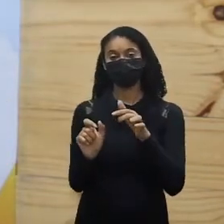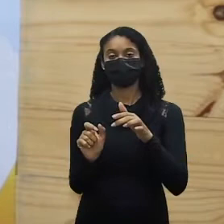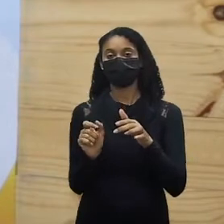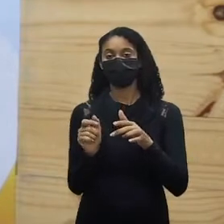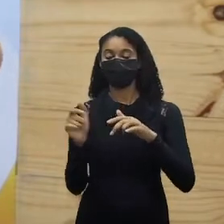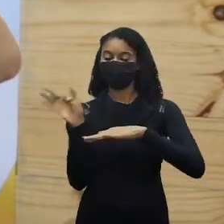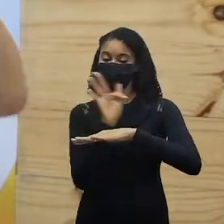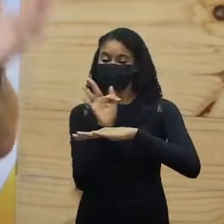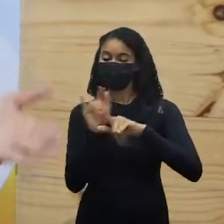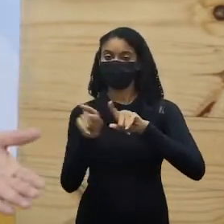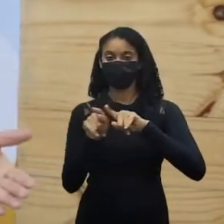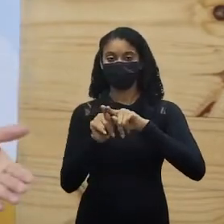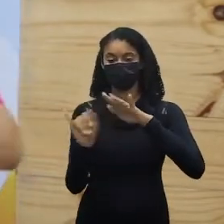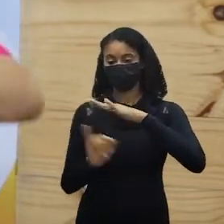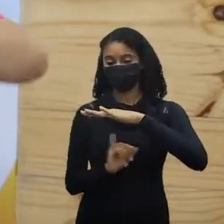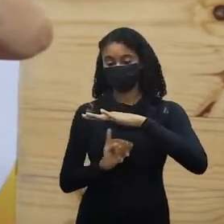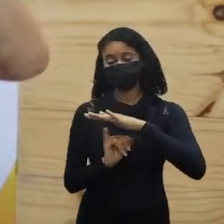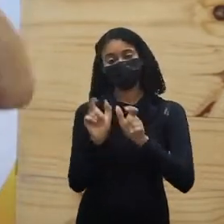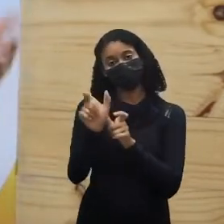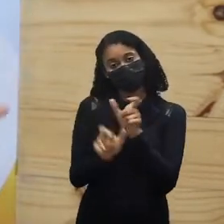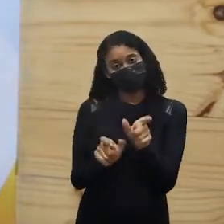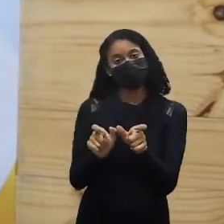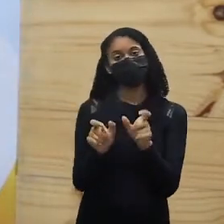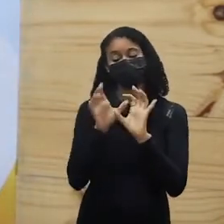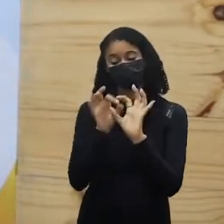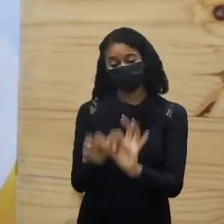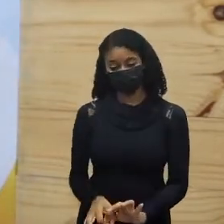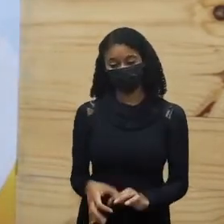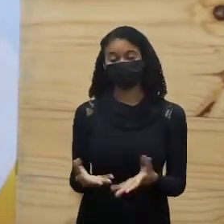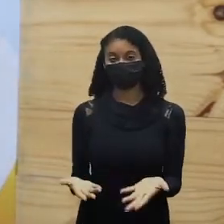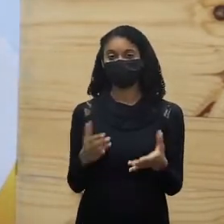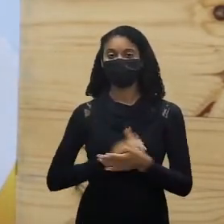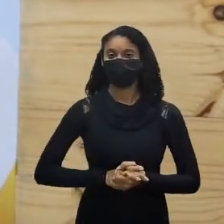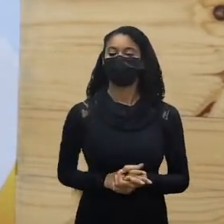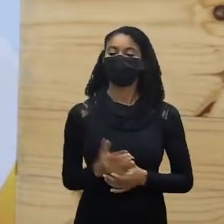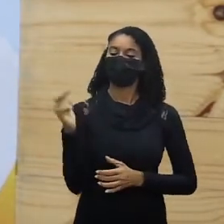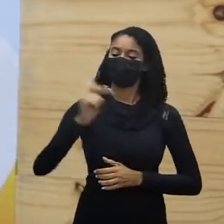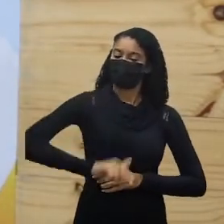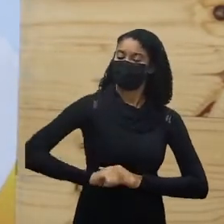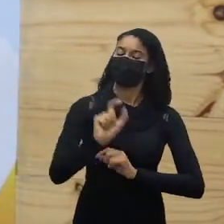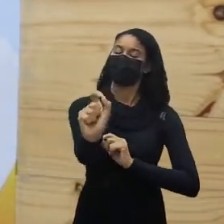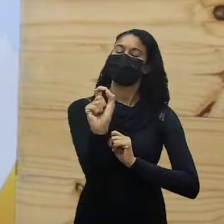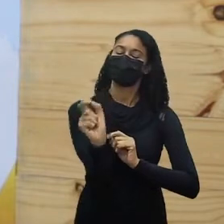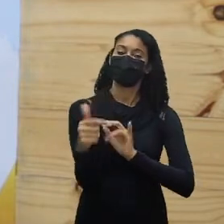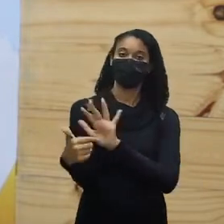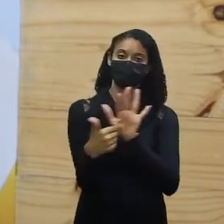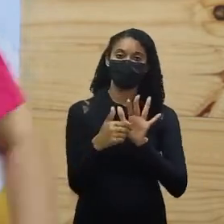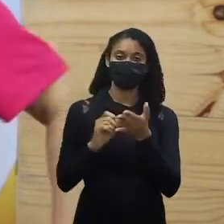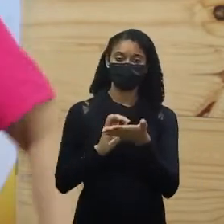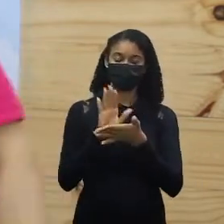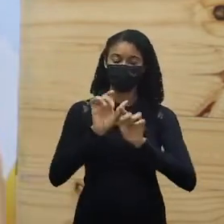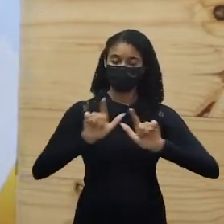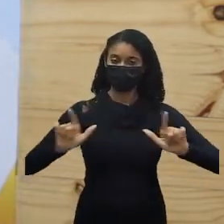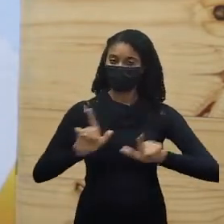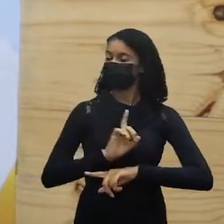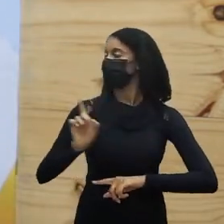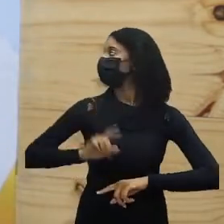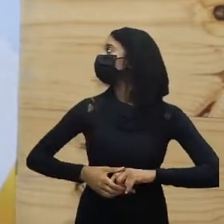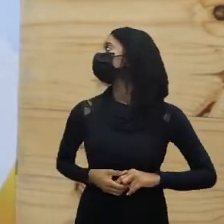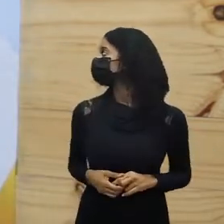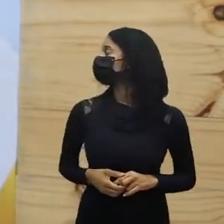informal, é a situação, é o contexto. Então, mais uma vez, na tela. Observem aí as